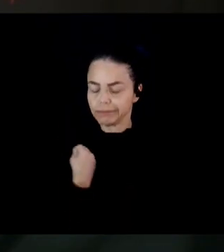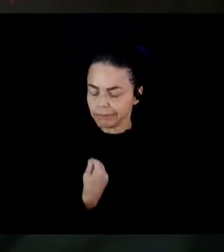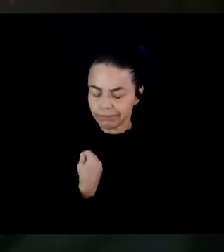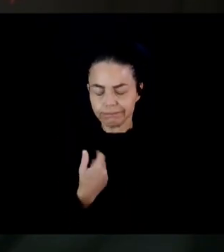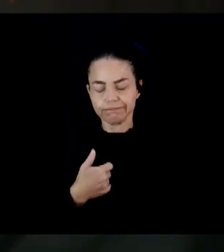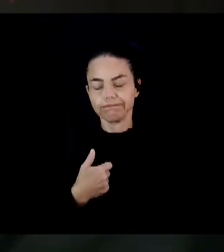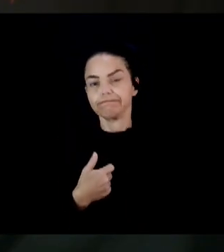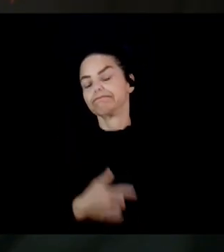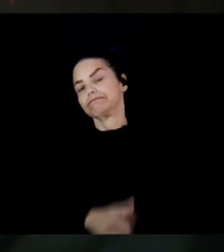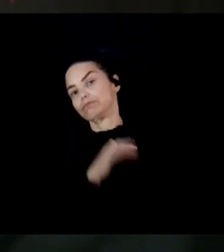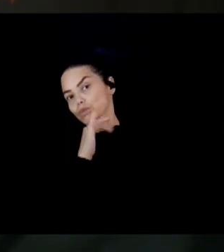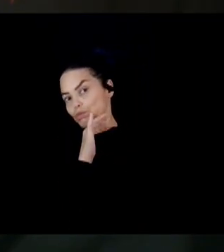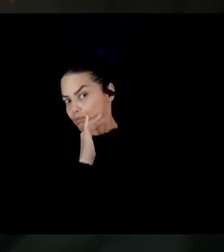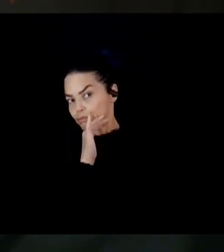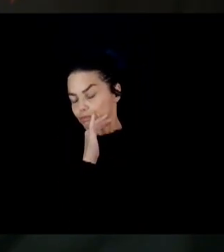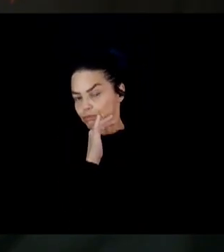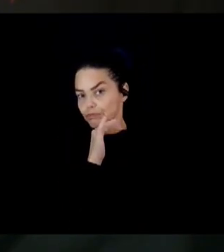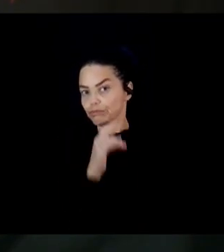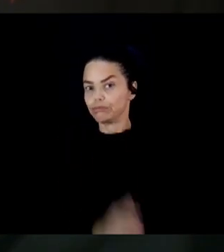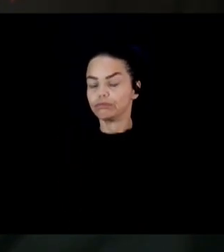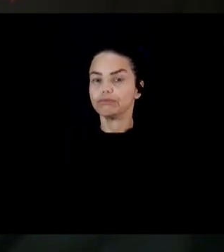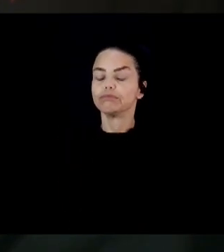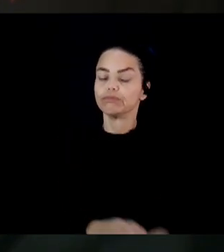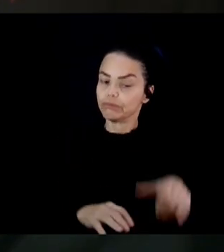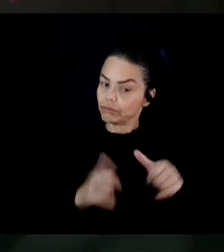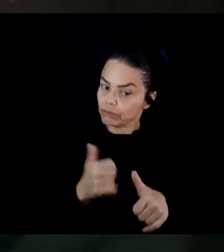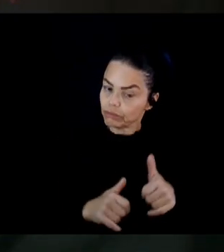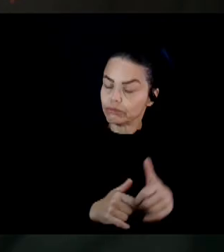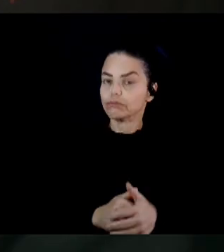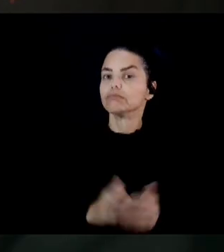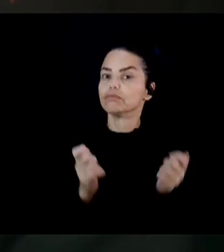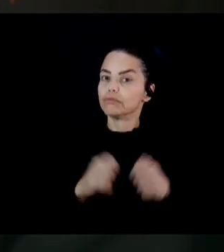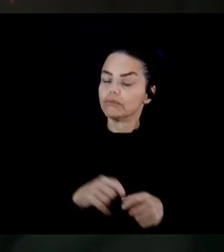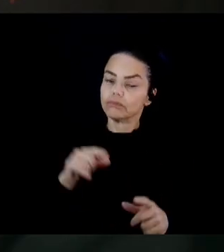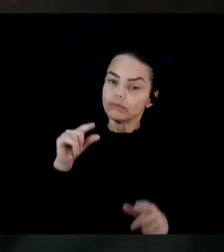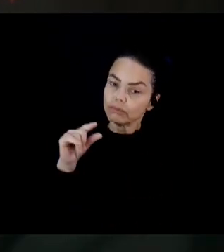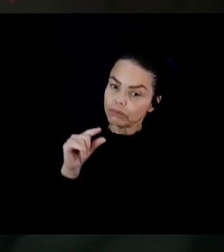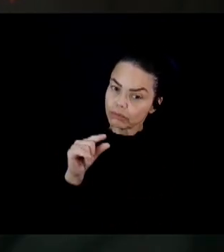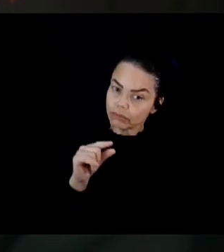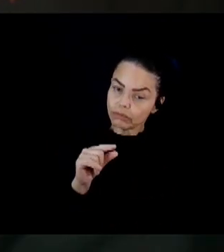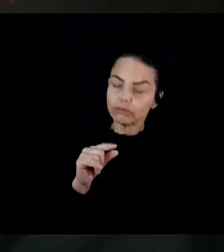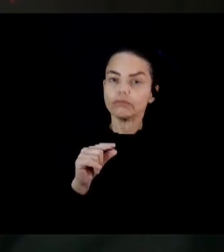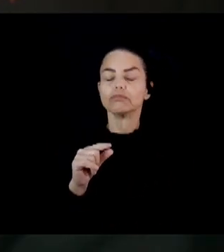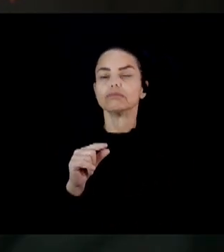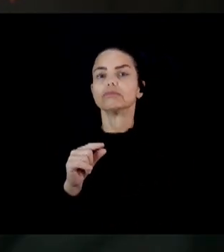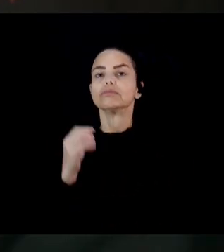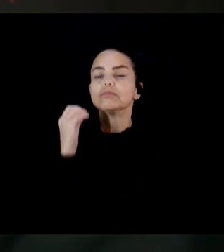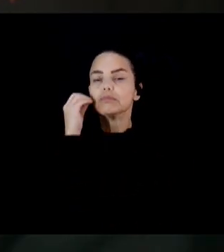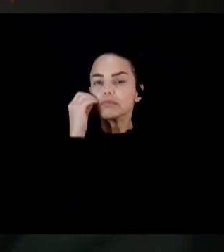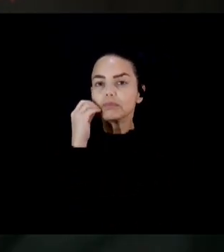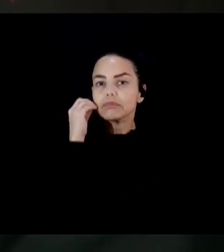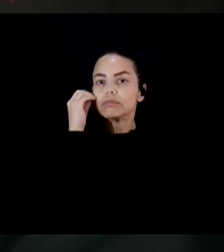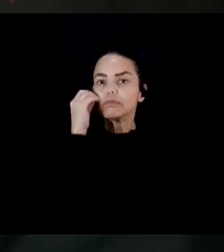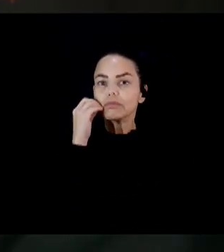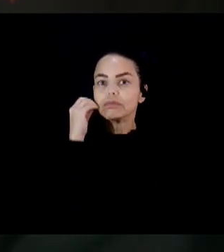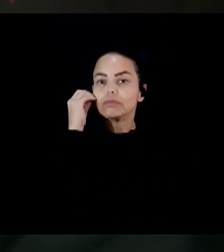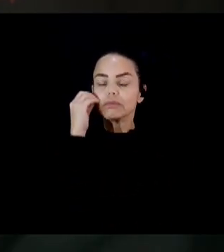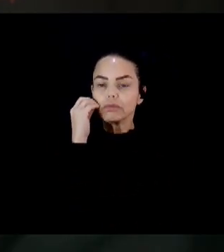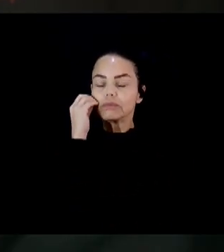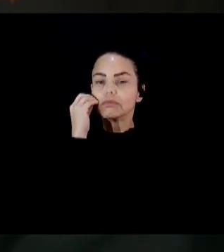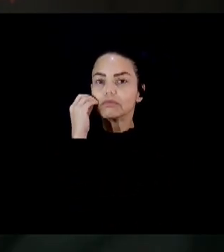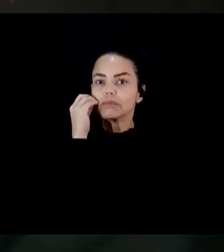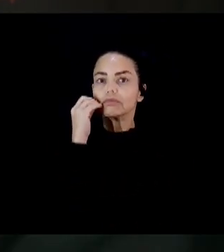A gente precisa parar para analisar. Algumas capacidades podem diminuir, né? Mas a experiência, o repertório da vida, a